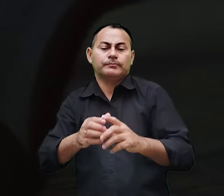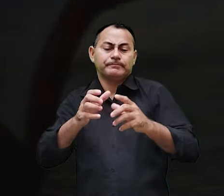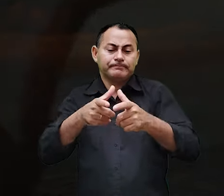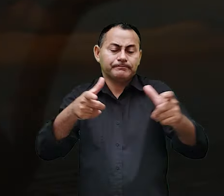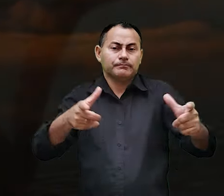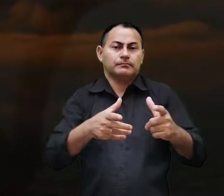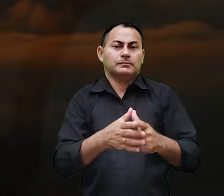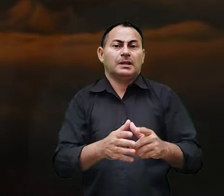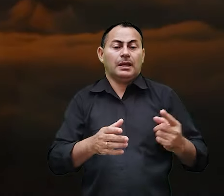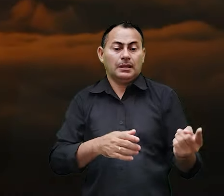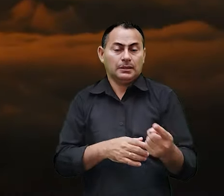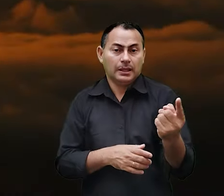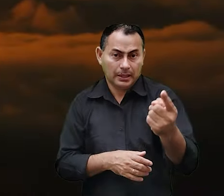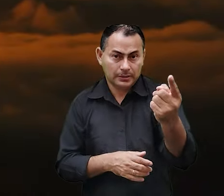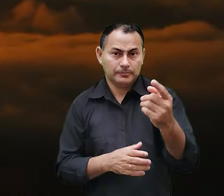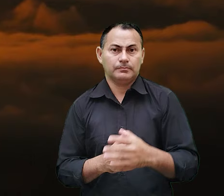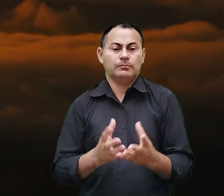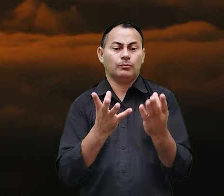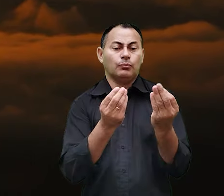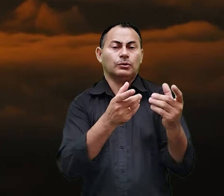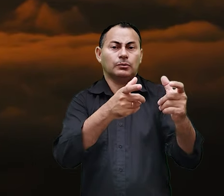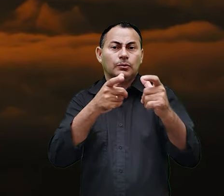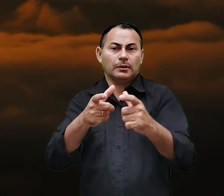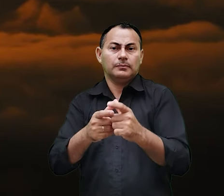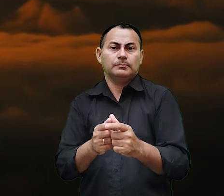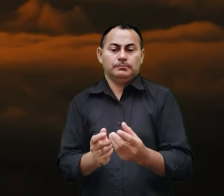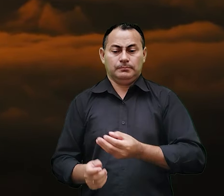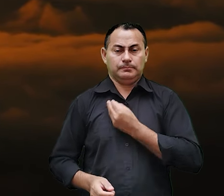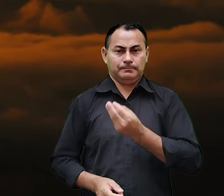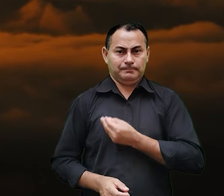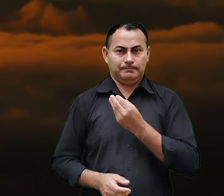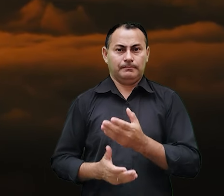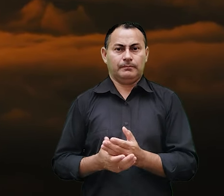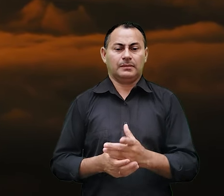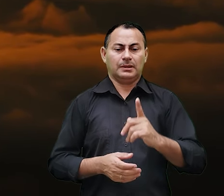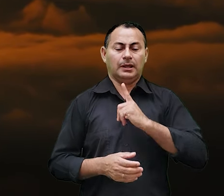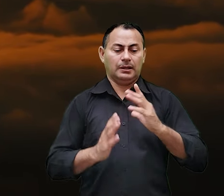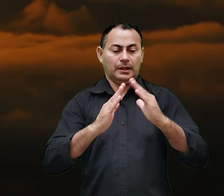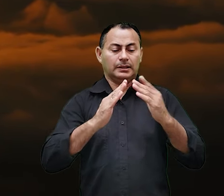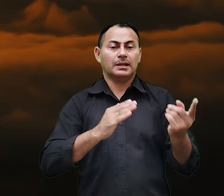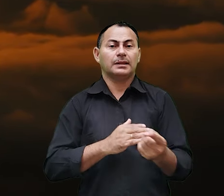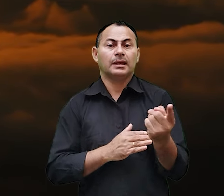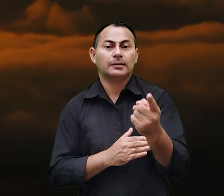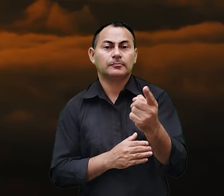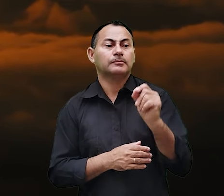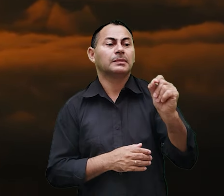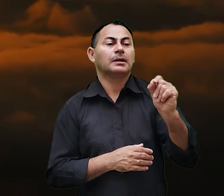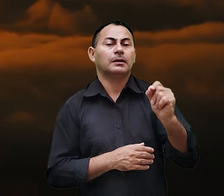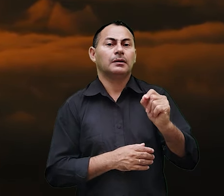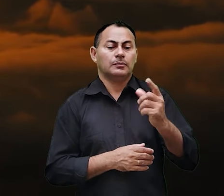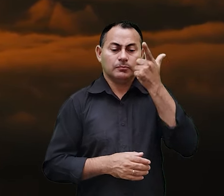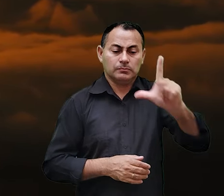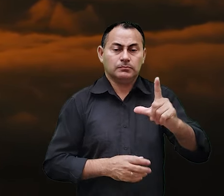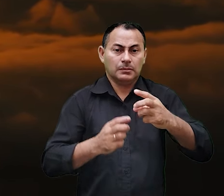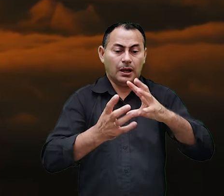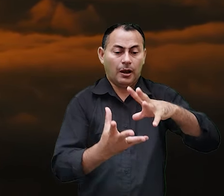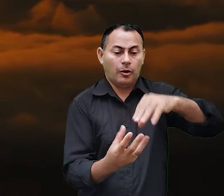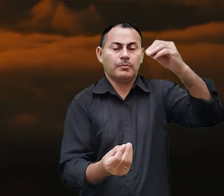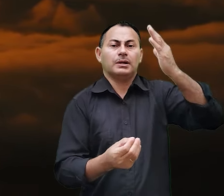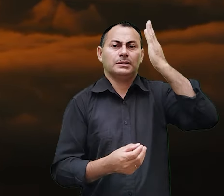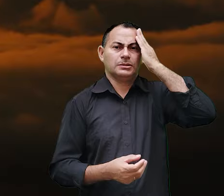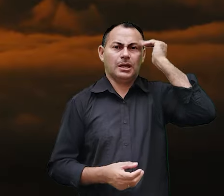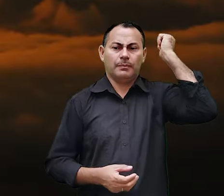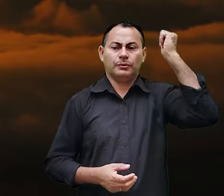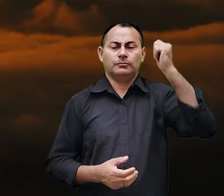aposentos. Nessa dimensão, na dimensão eterna, há muitos lugares para viver. Existe a morada eterna. Aquele que